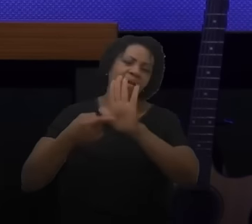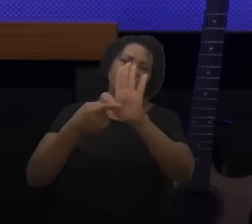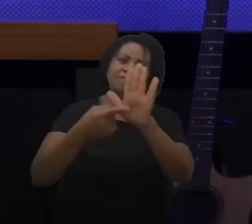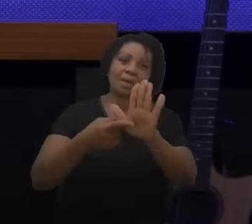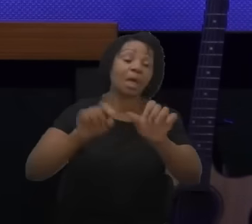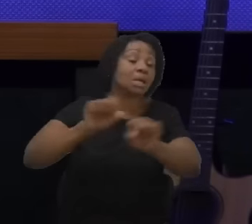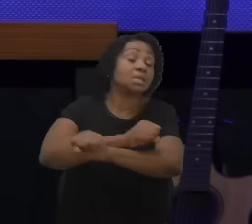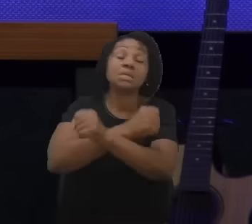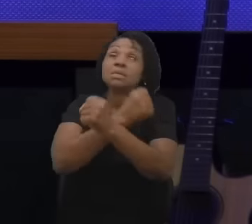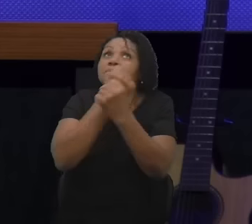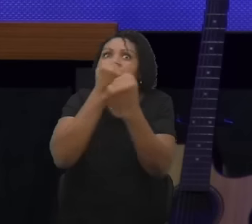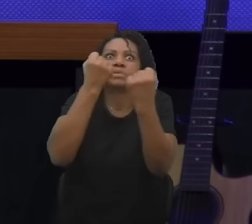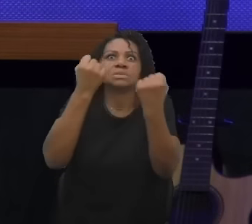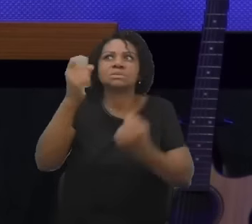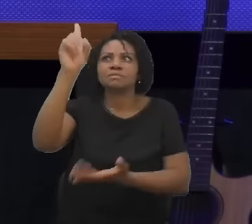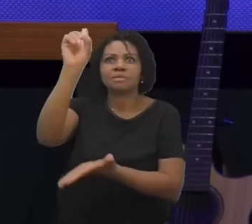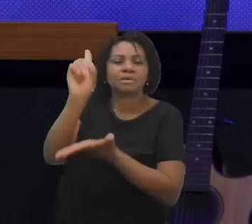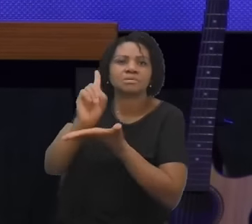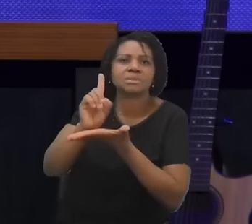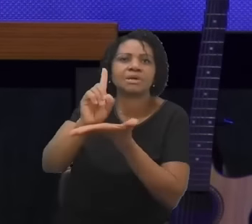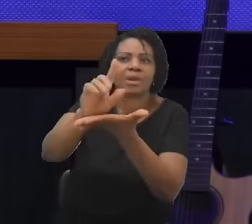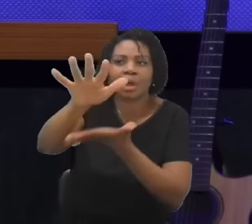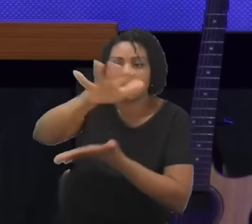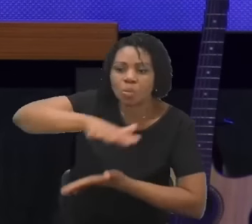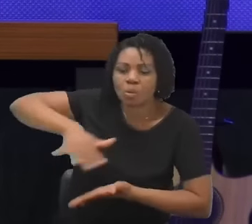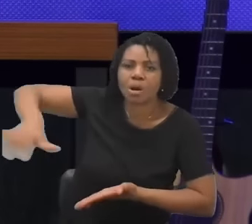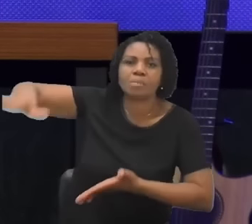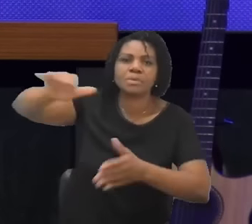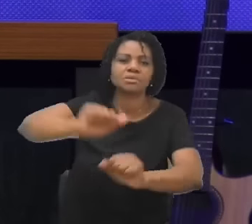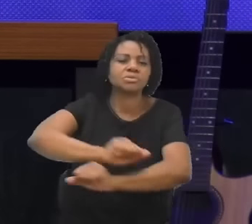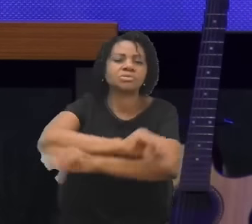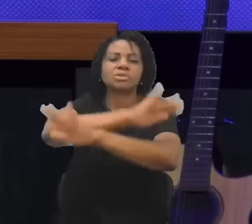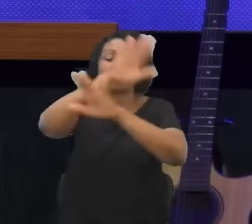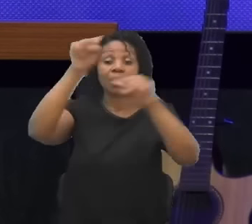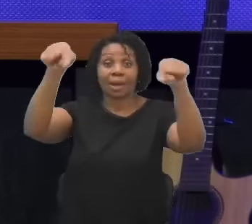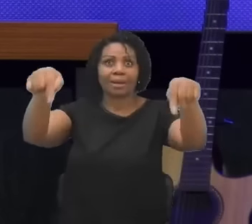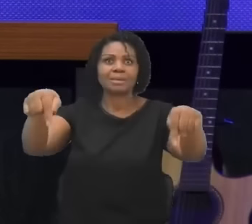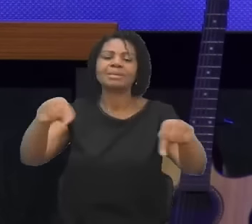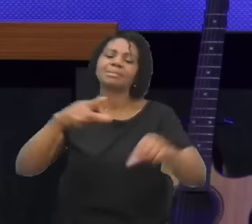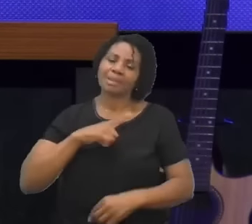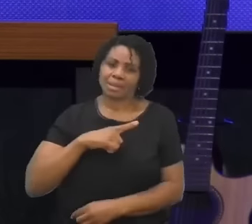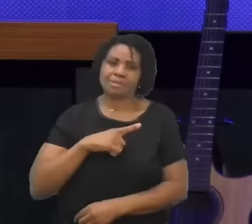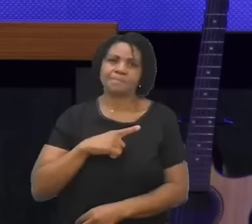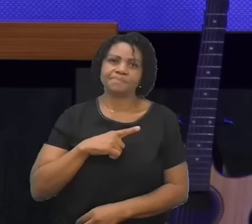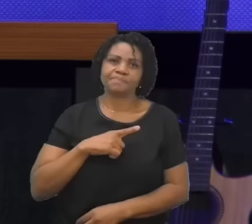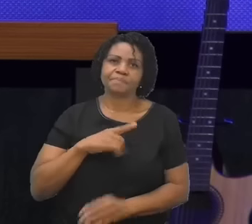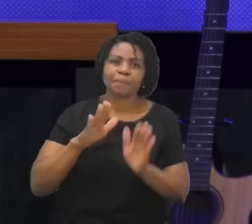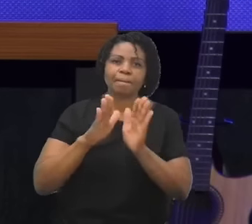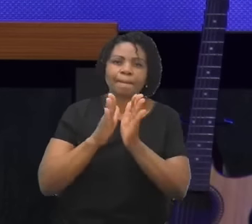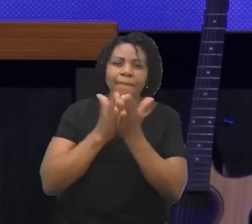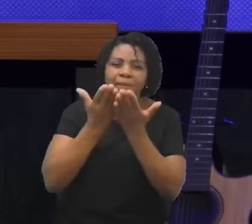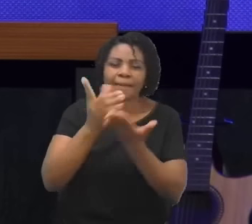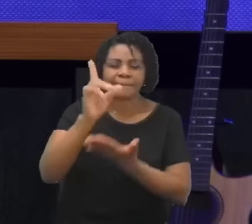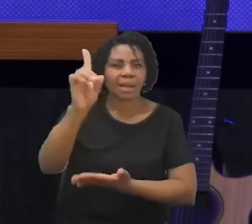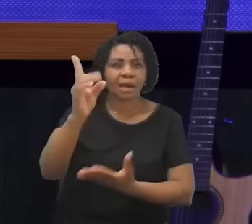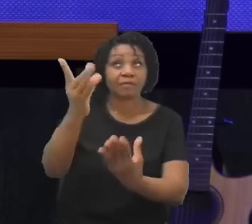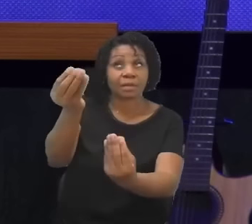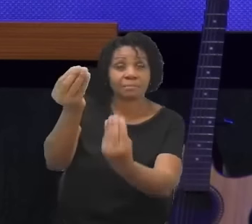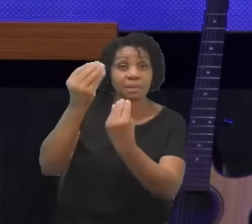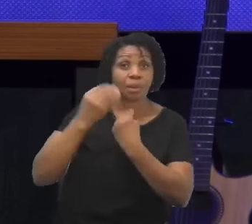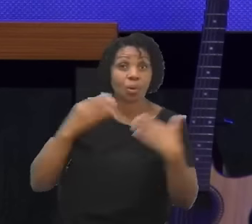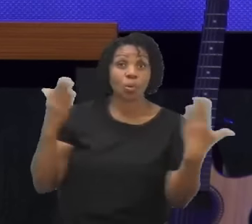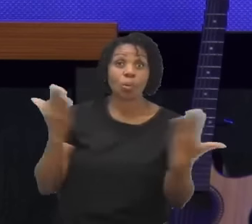É impossível ele não se manifestar num ambiente de glória como o daqui. E a palavra que Deus me deu